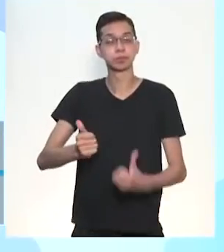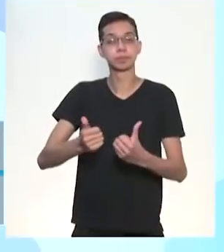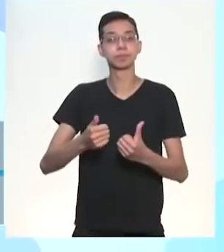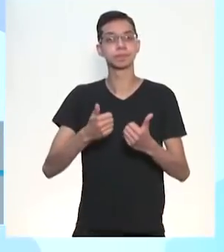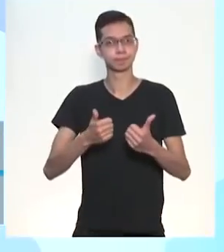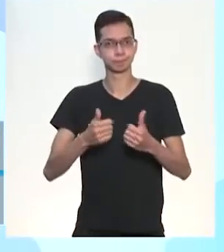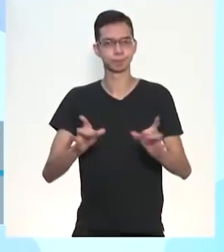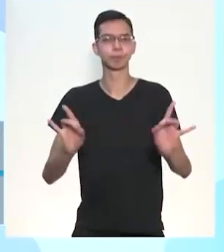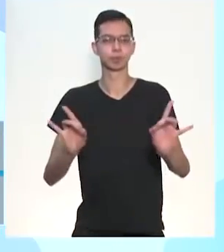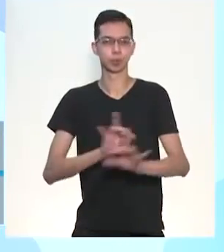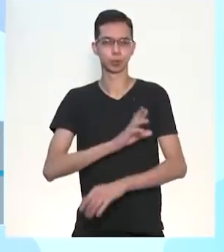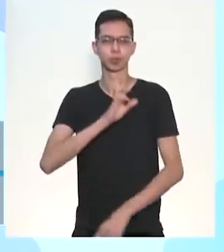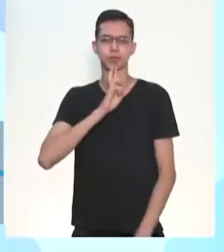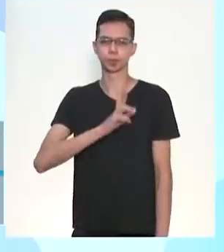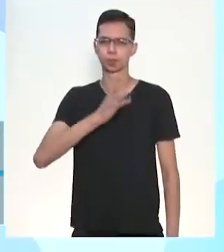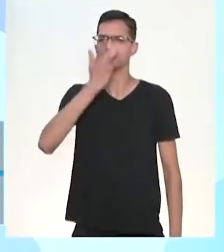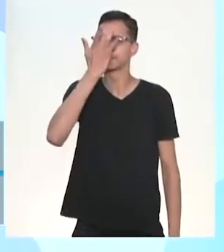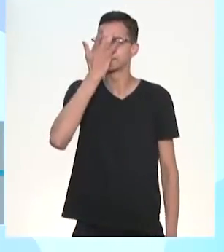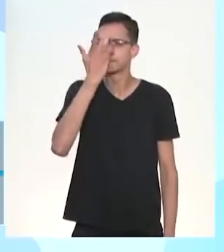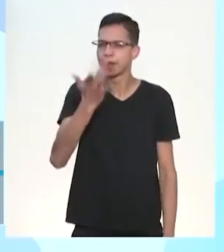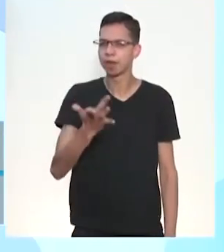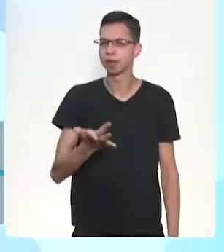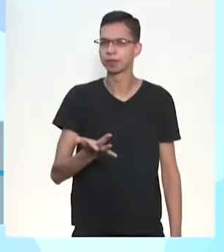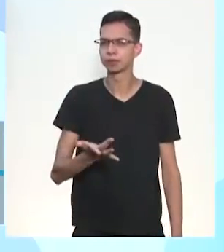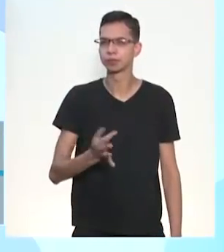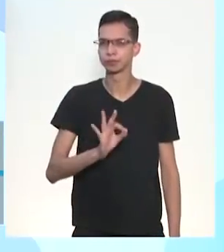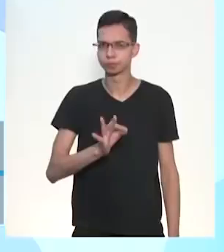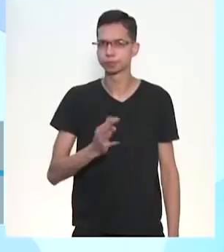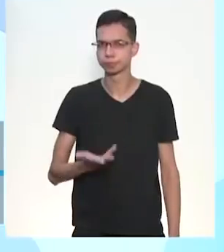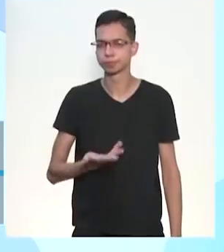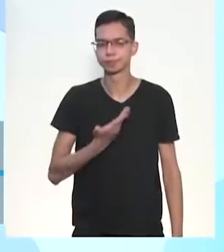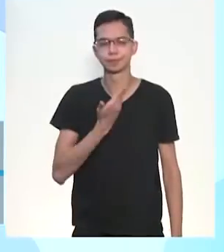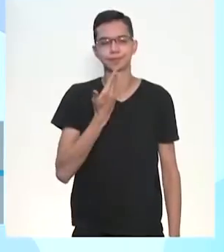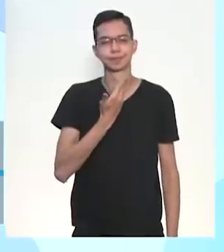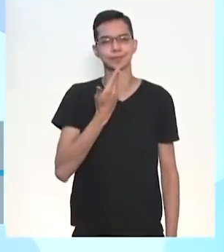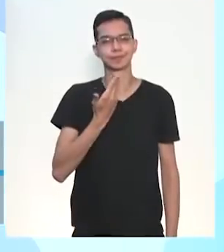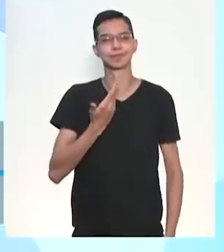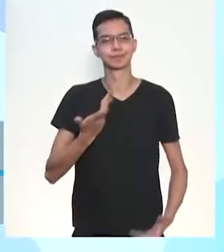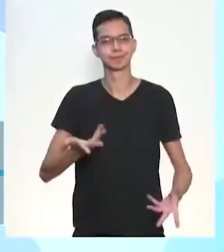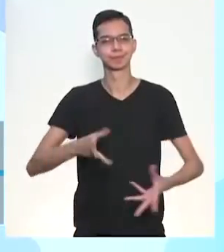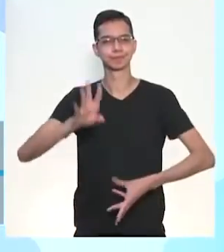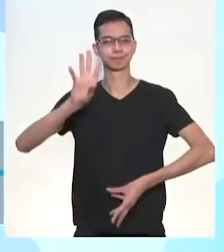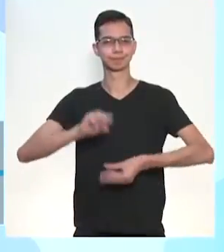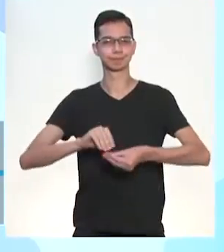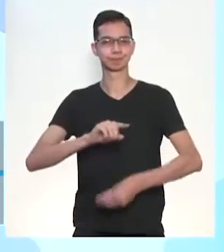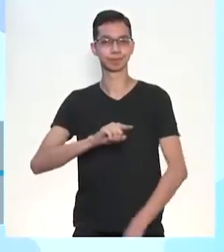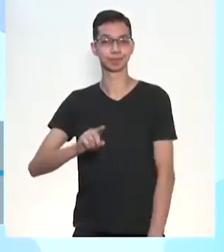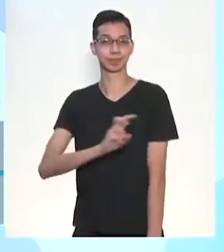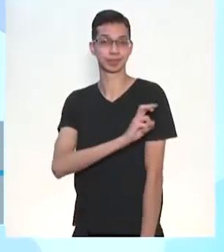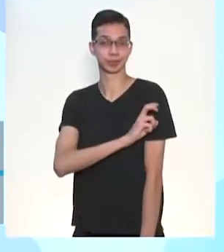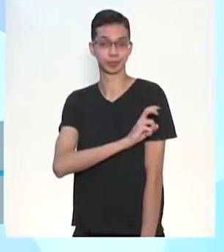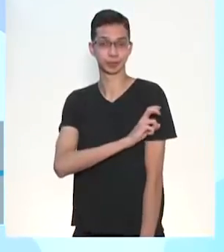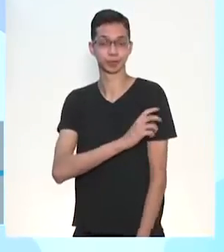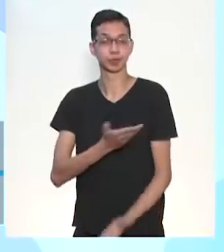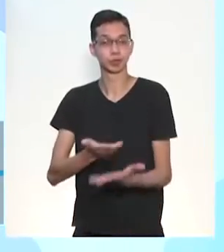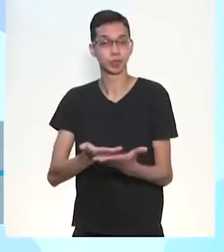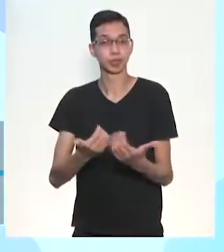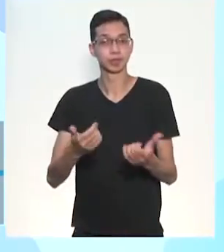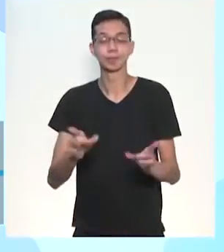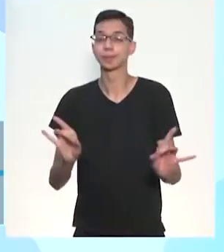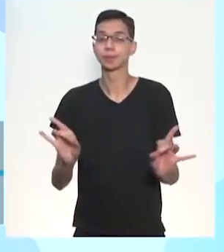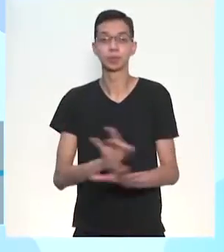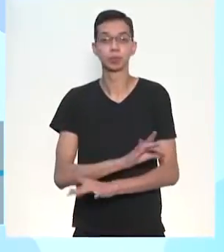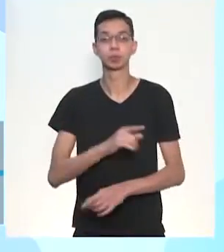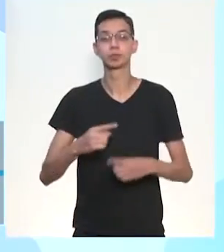certa. Tava fácil, não tava? Fala a verdade. É isso, aluno do 5º ano. É uma localização